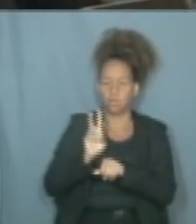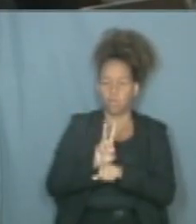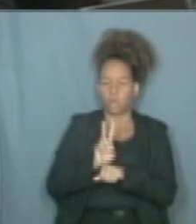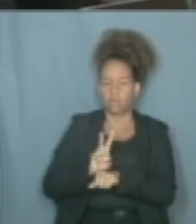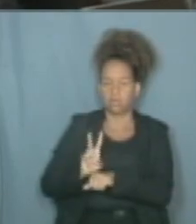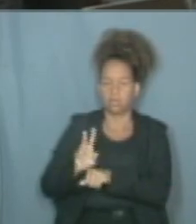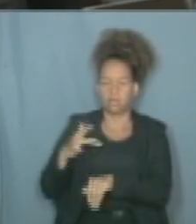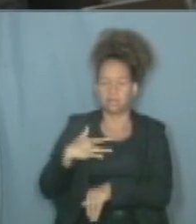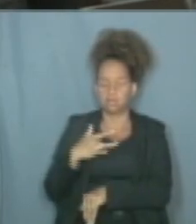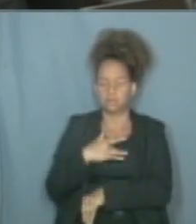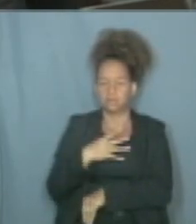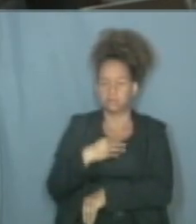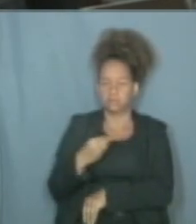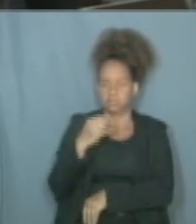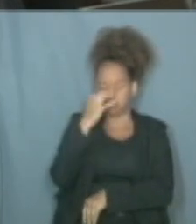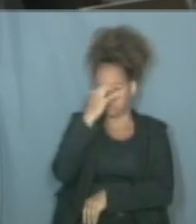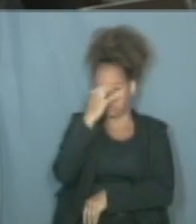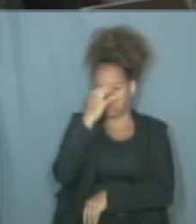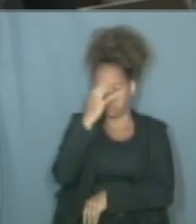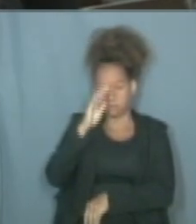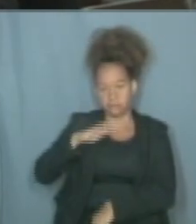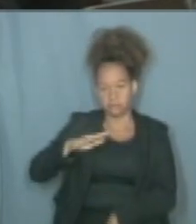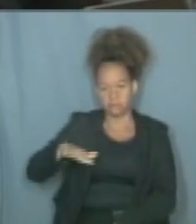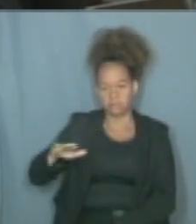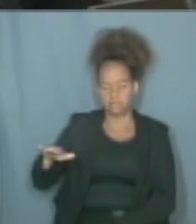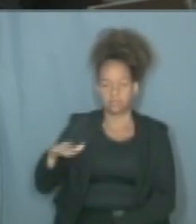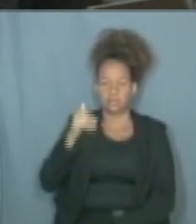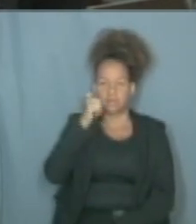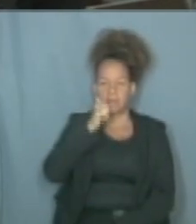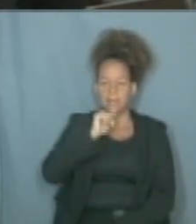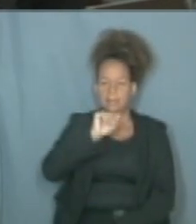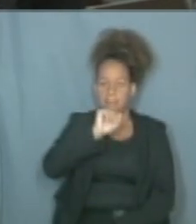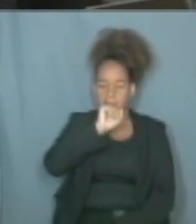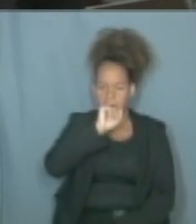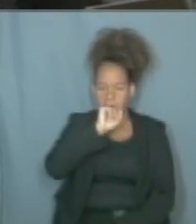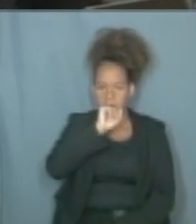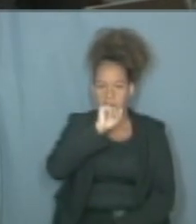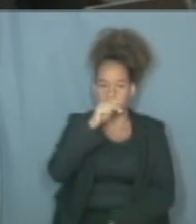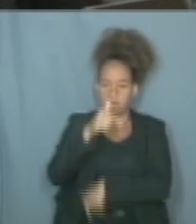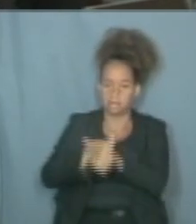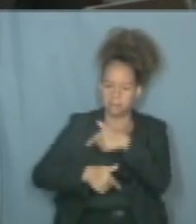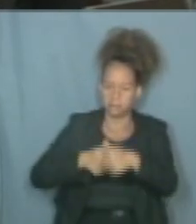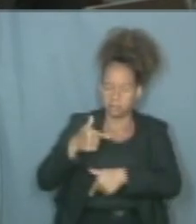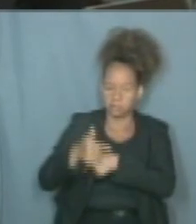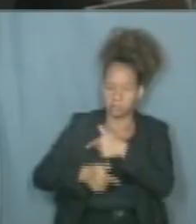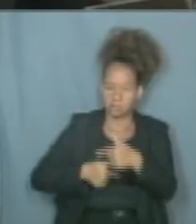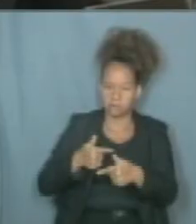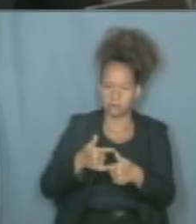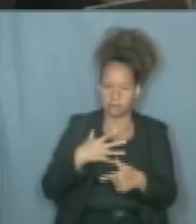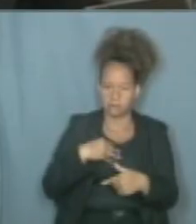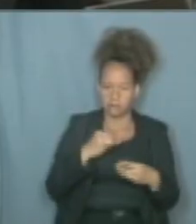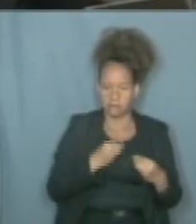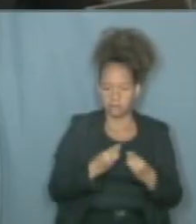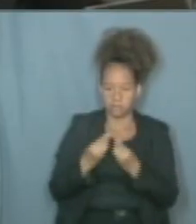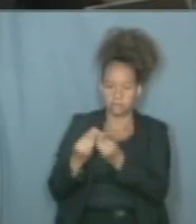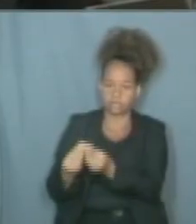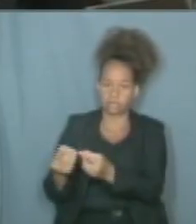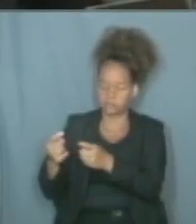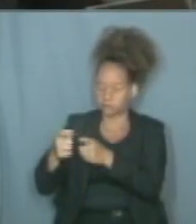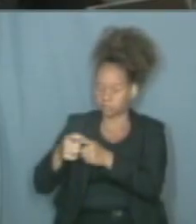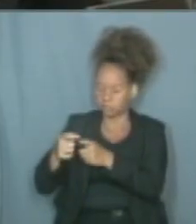cuidar da saúde de seus filhos menores. As mães servidoras, ao levar o filho ao